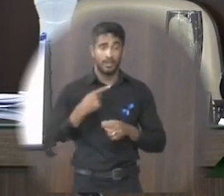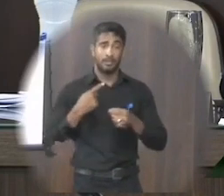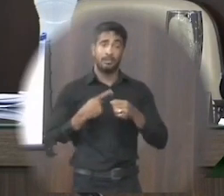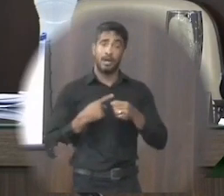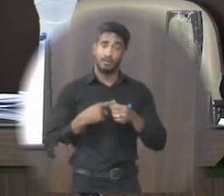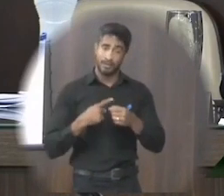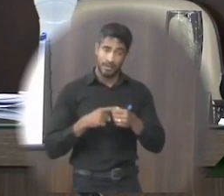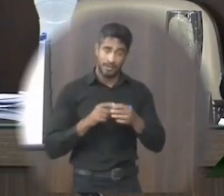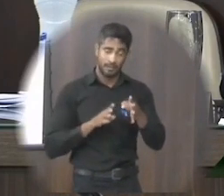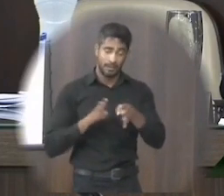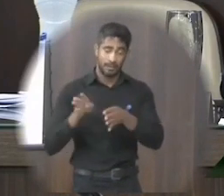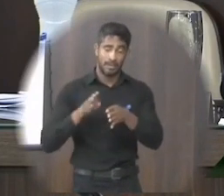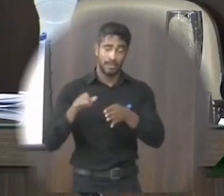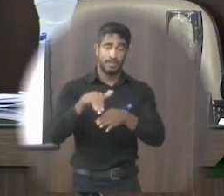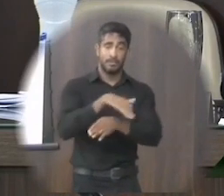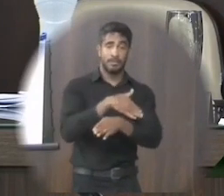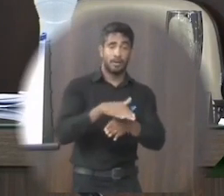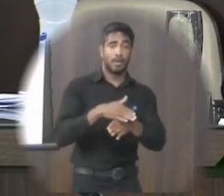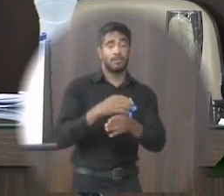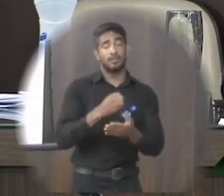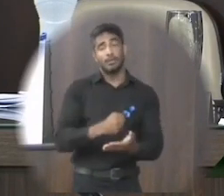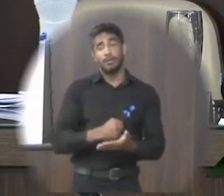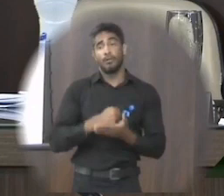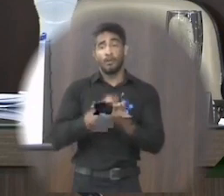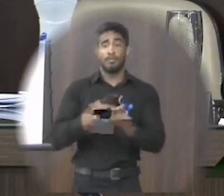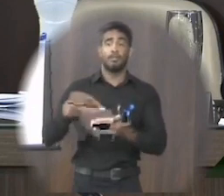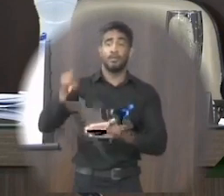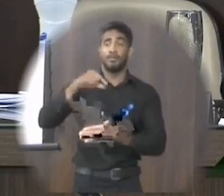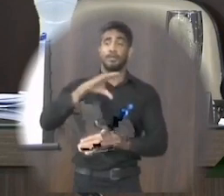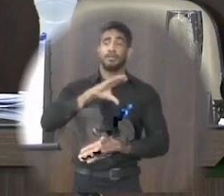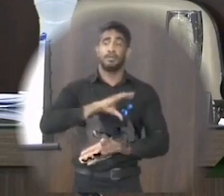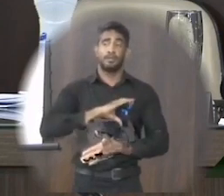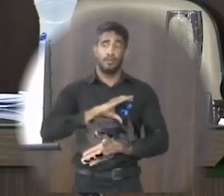que transitam pelo local, conto com o apoio dos colegas